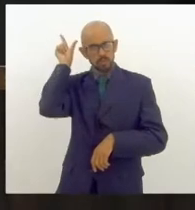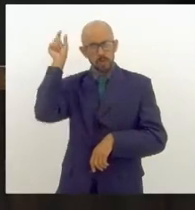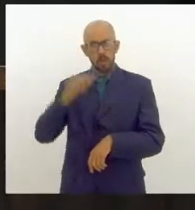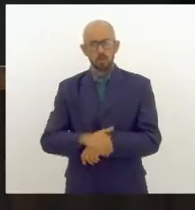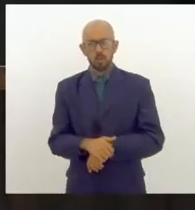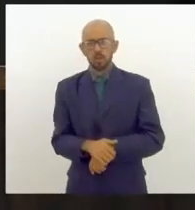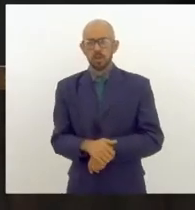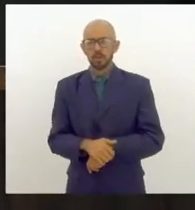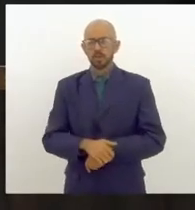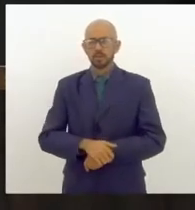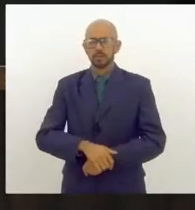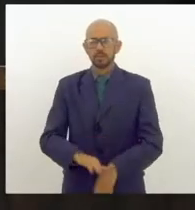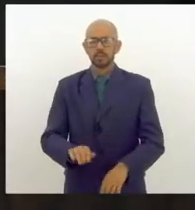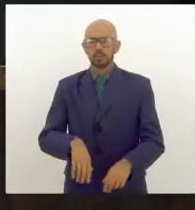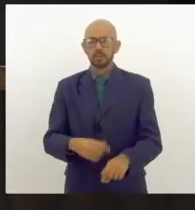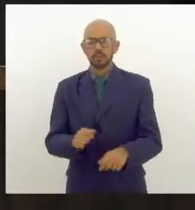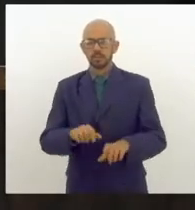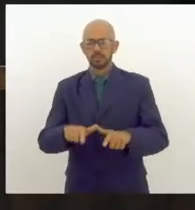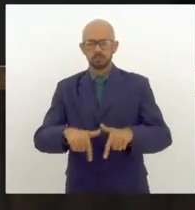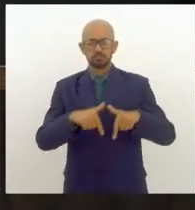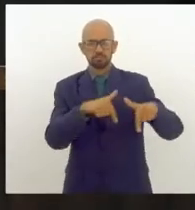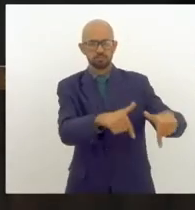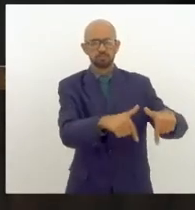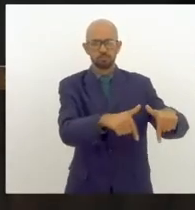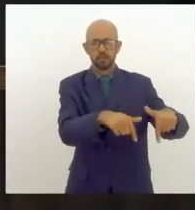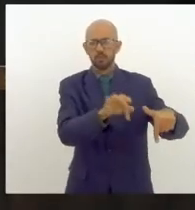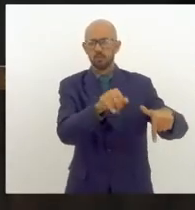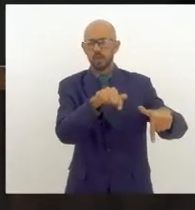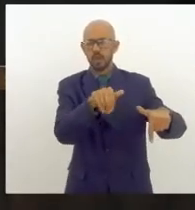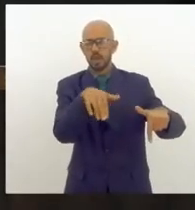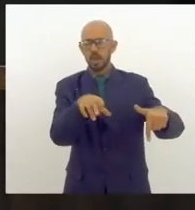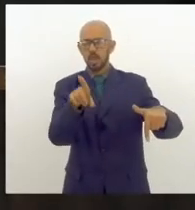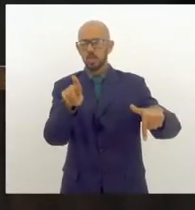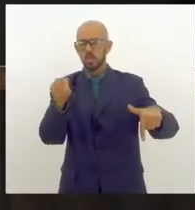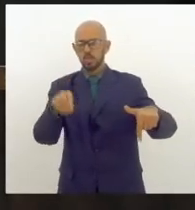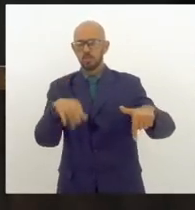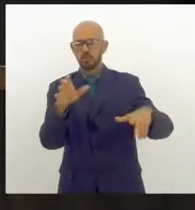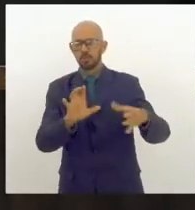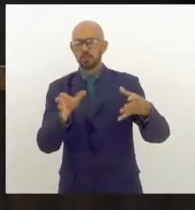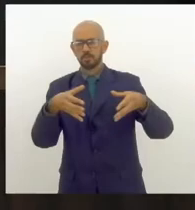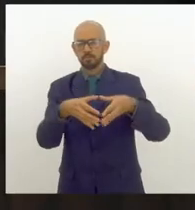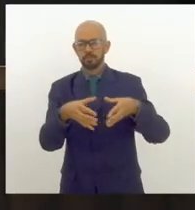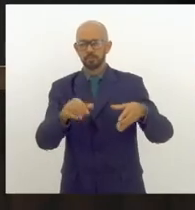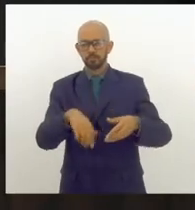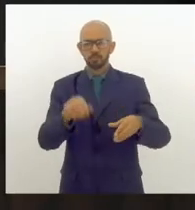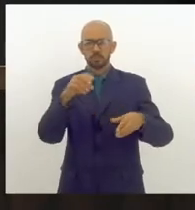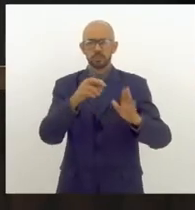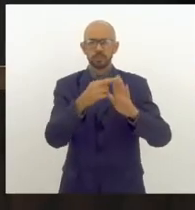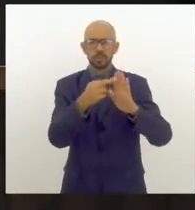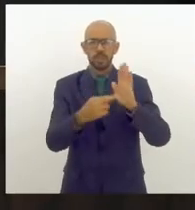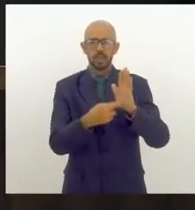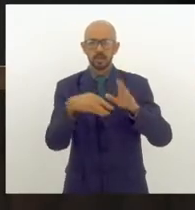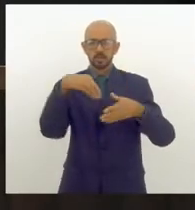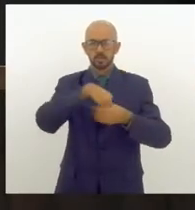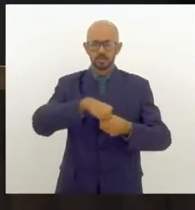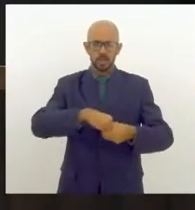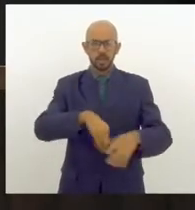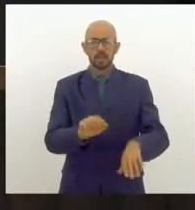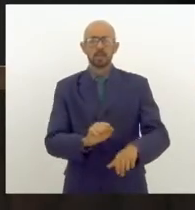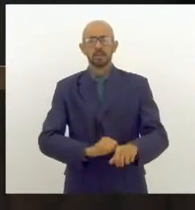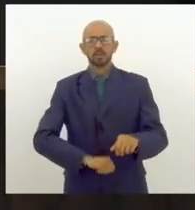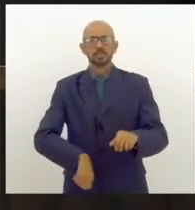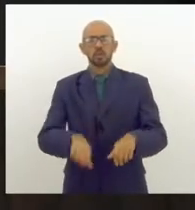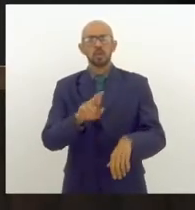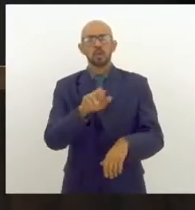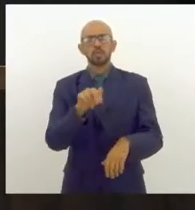Tiradentes, respectivo diploma, ao senhor Fernando Lopes de Almeida. Parecida da Comissão de Normas Internas e Proposições Externas, favorável, relator deputado